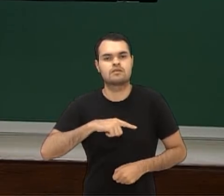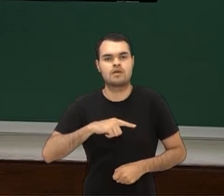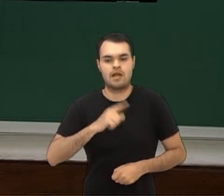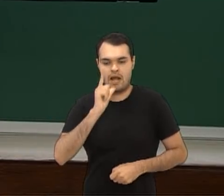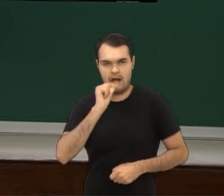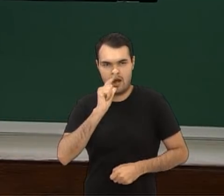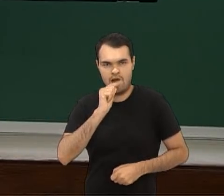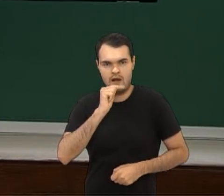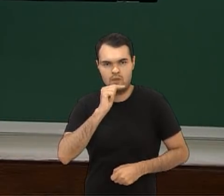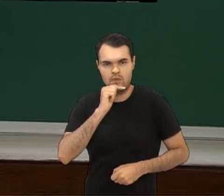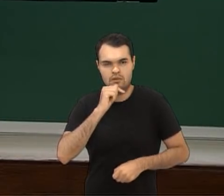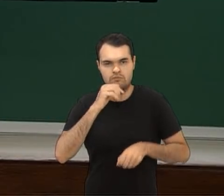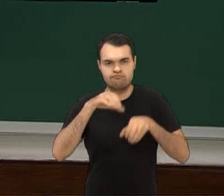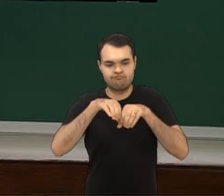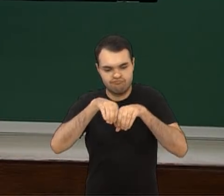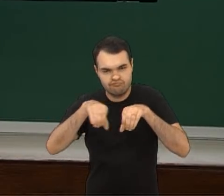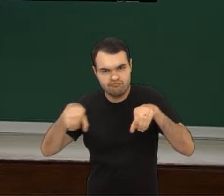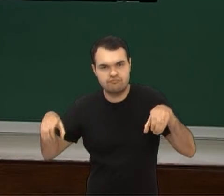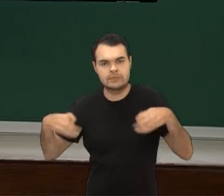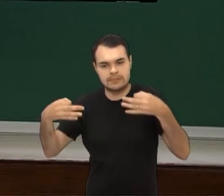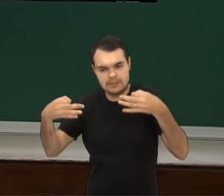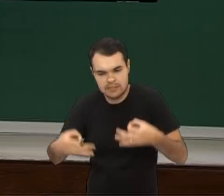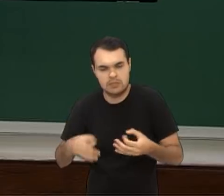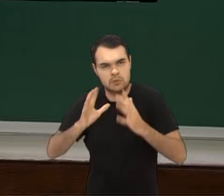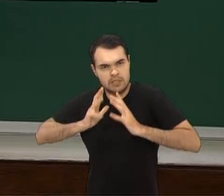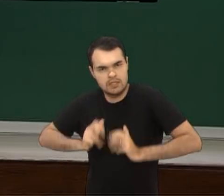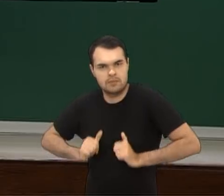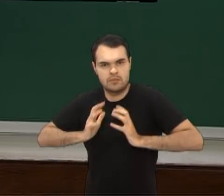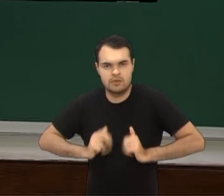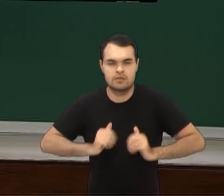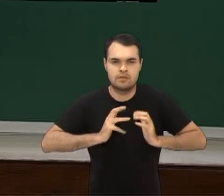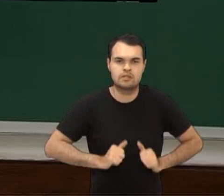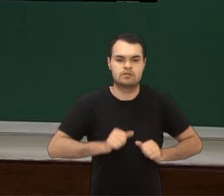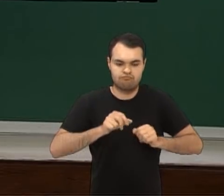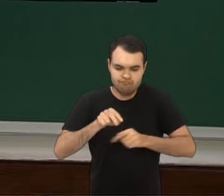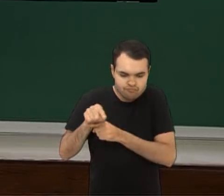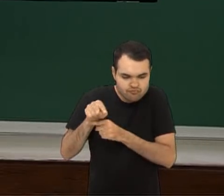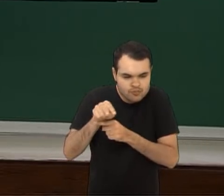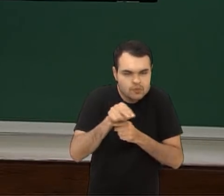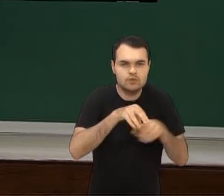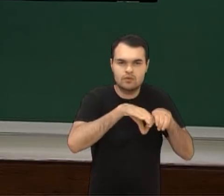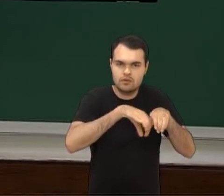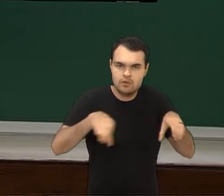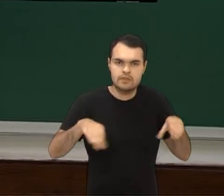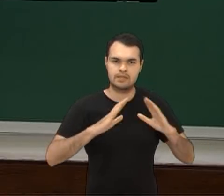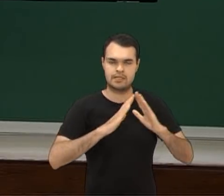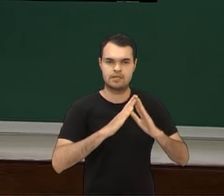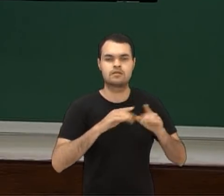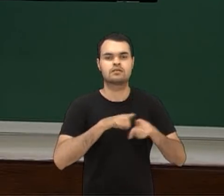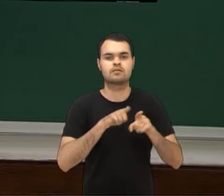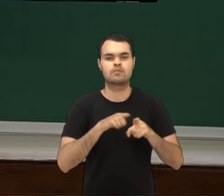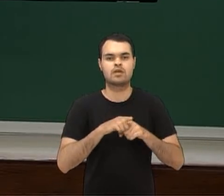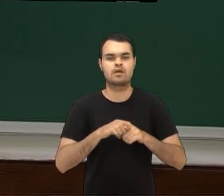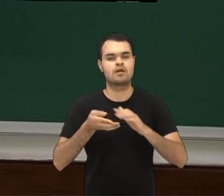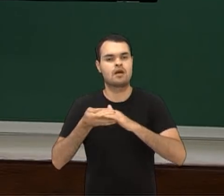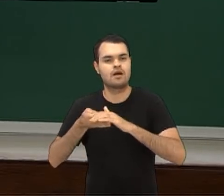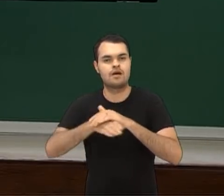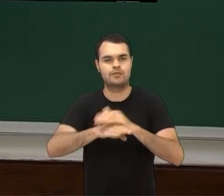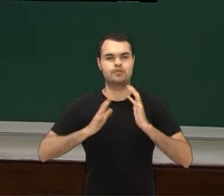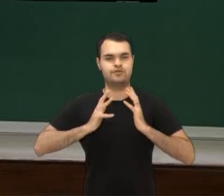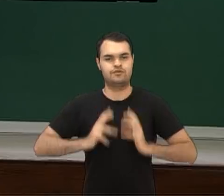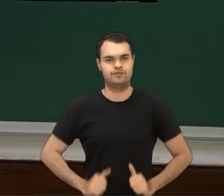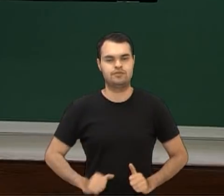tratada chegando em casa, coleta de esgoto, tratamento desse esgoto e os hábitos de higiene. Falamos